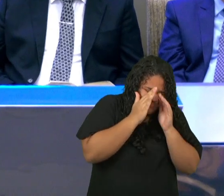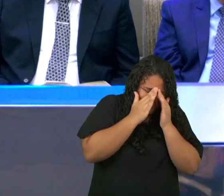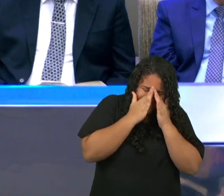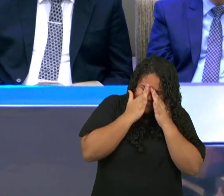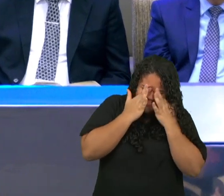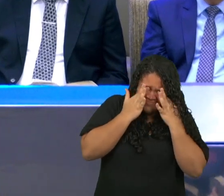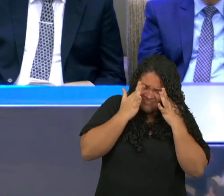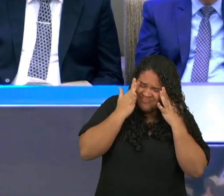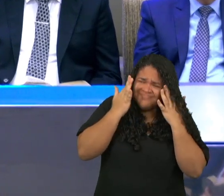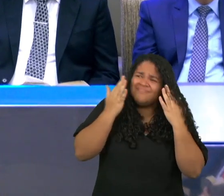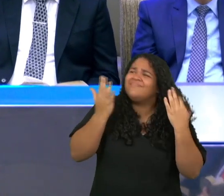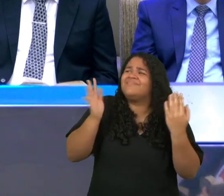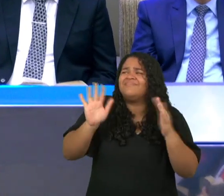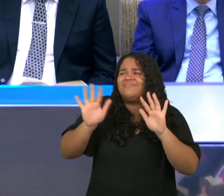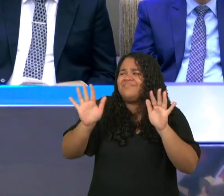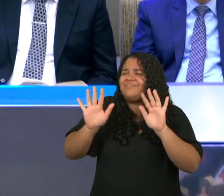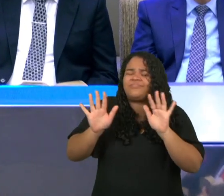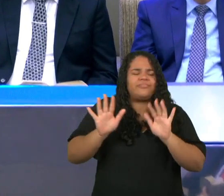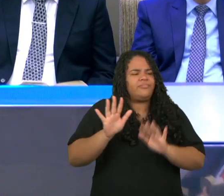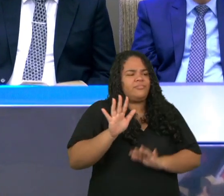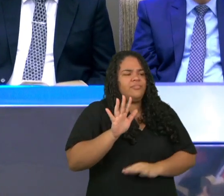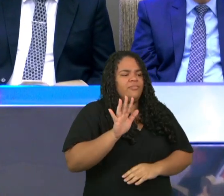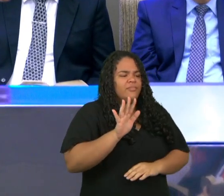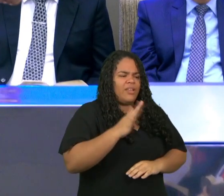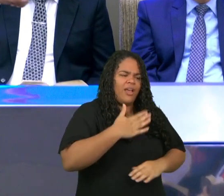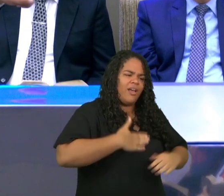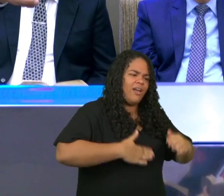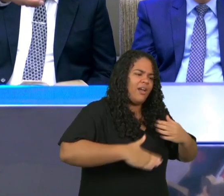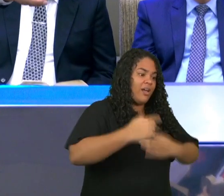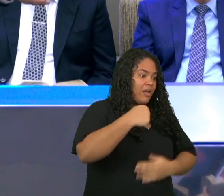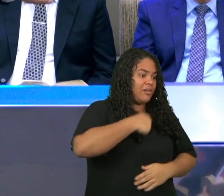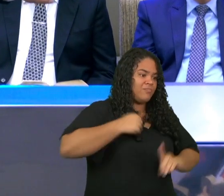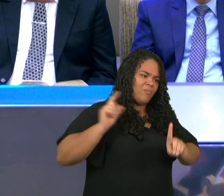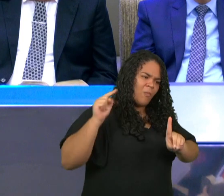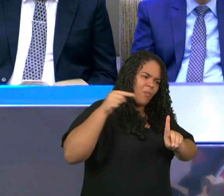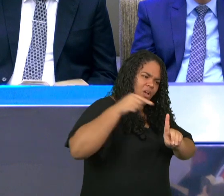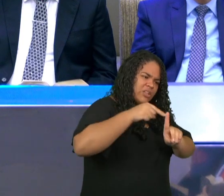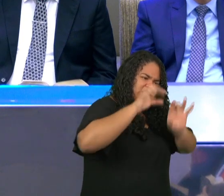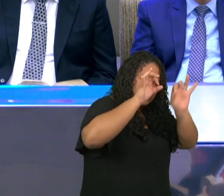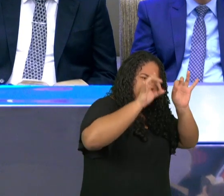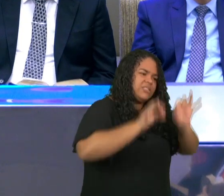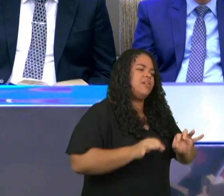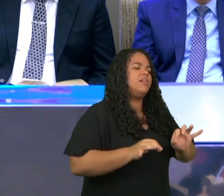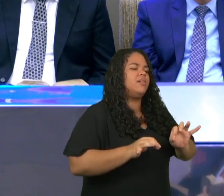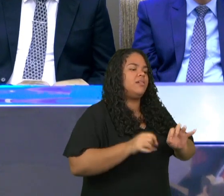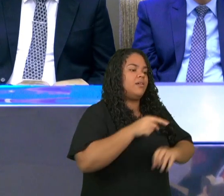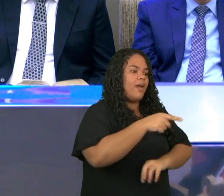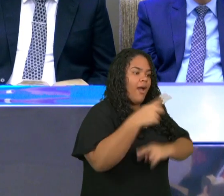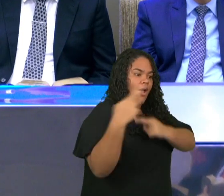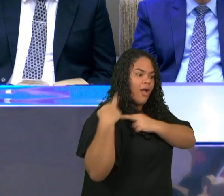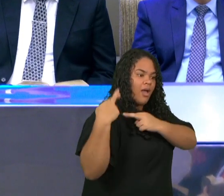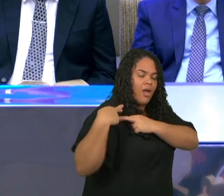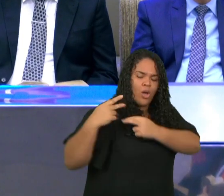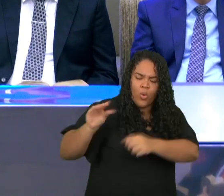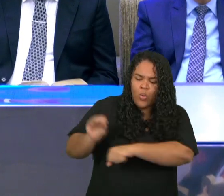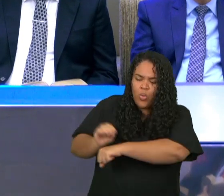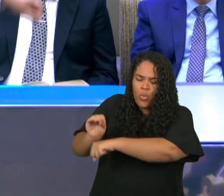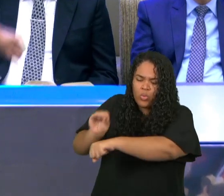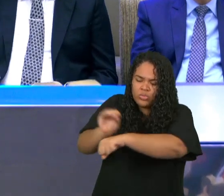Eu tenho um propósito para ti, porque tu me amas, Pedro, apacenta as minhas ovelhas.